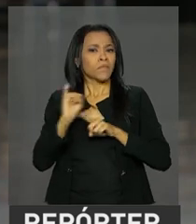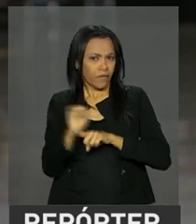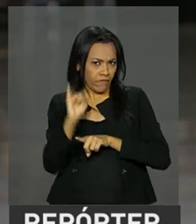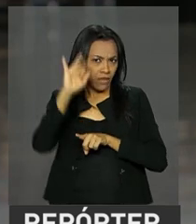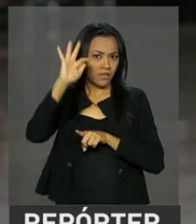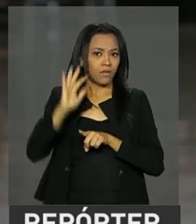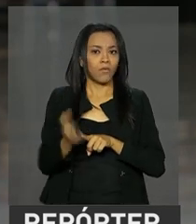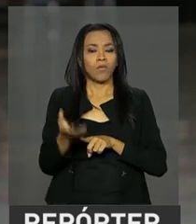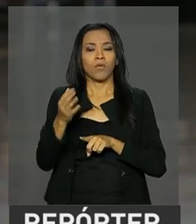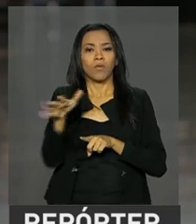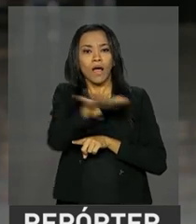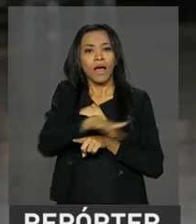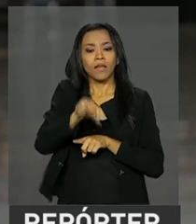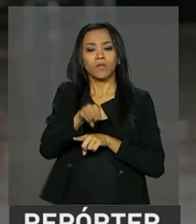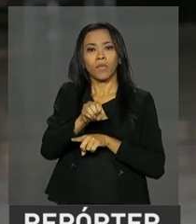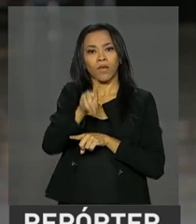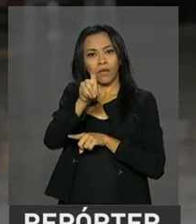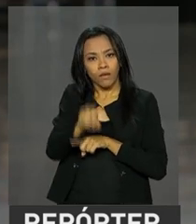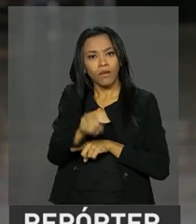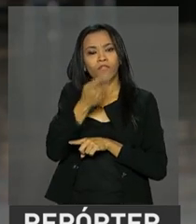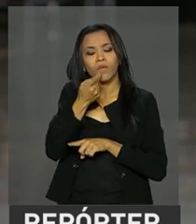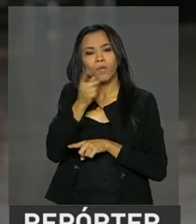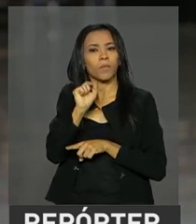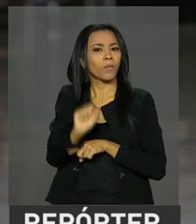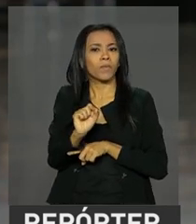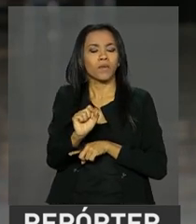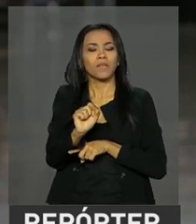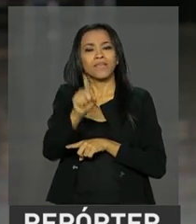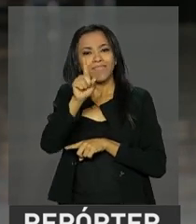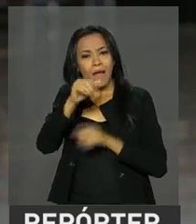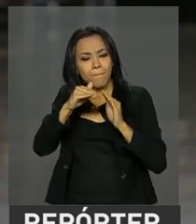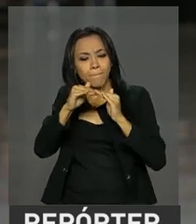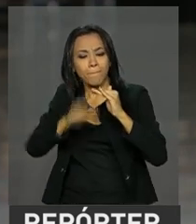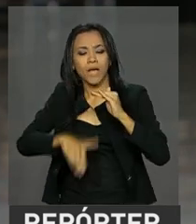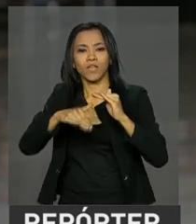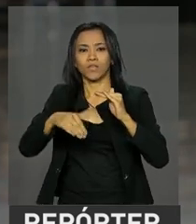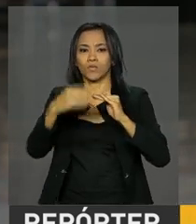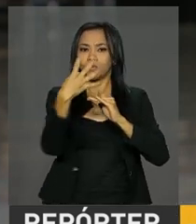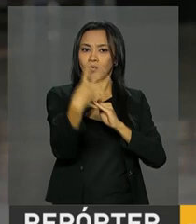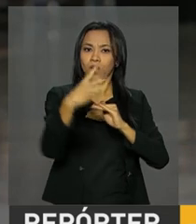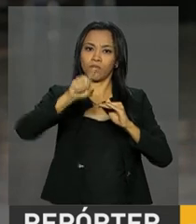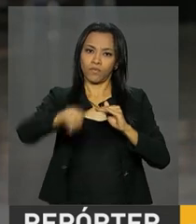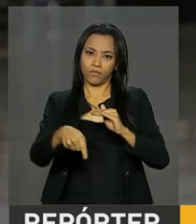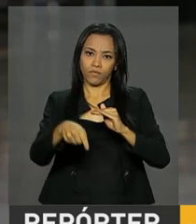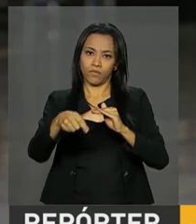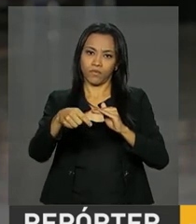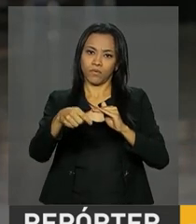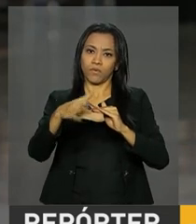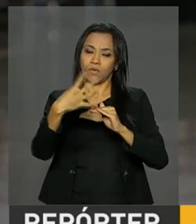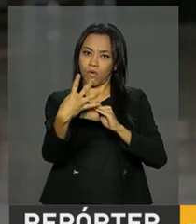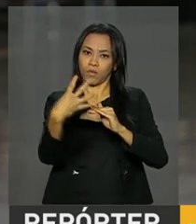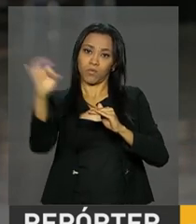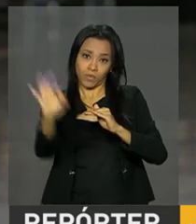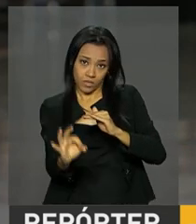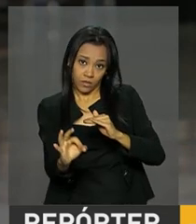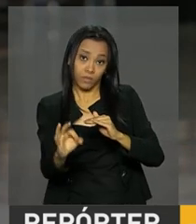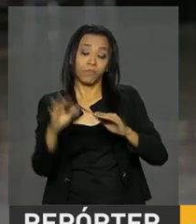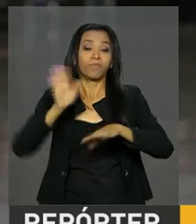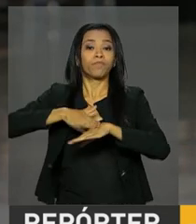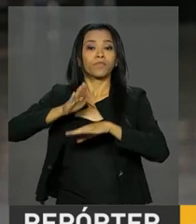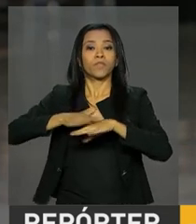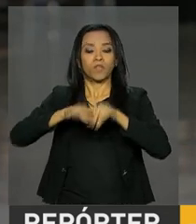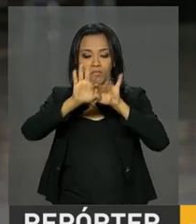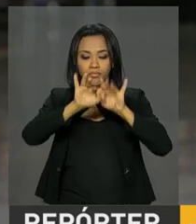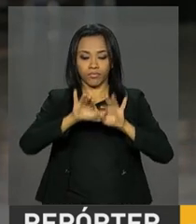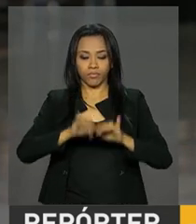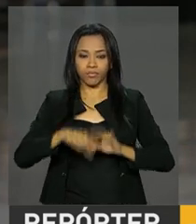mercado financeiro ele continua estimando uma inflação abaixo dos 4% para este ano segundo o boletim focos do